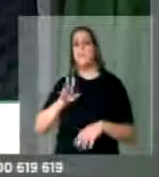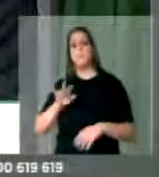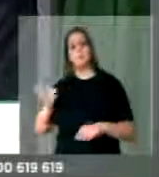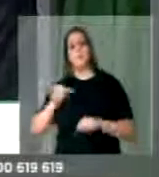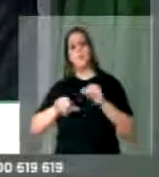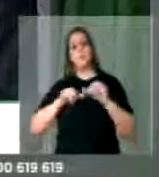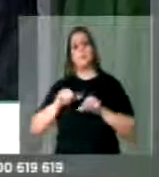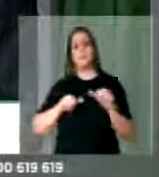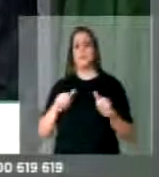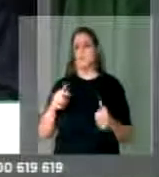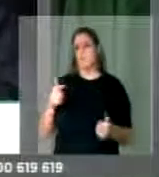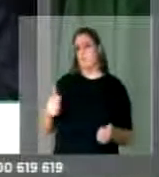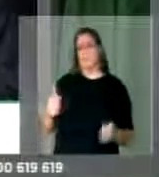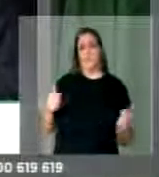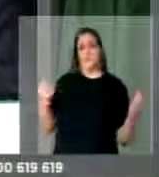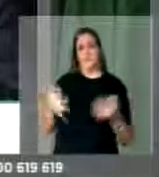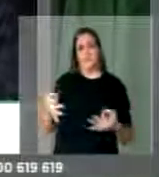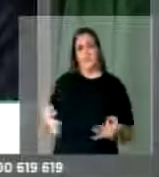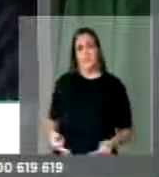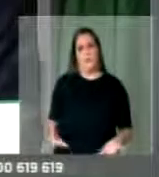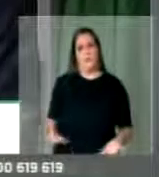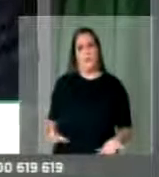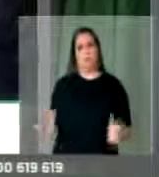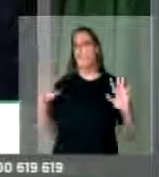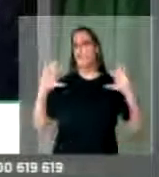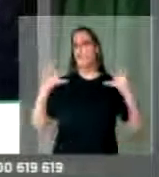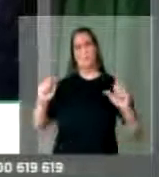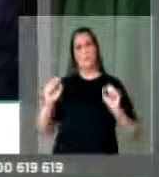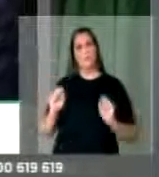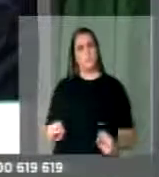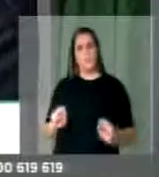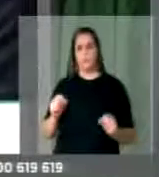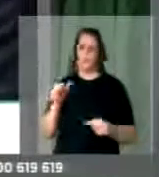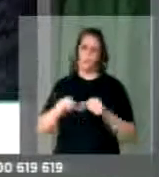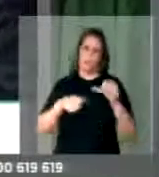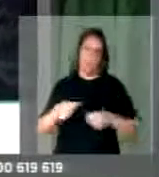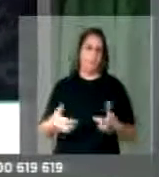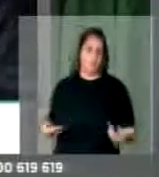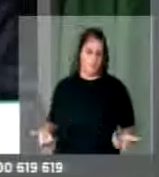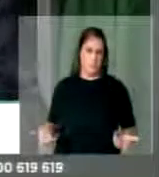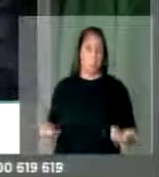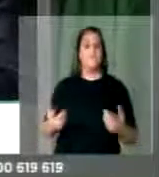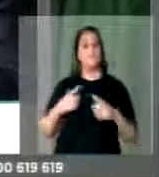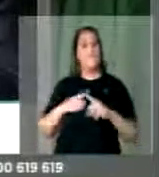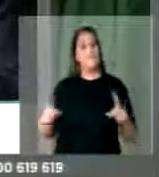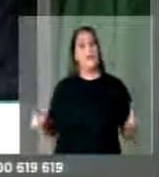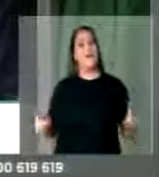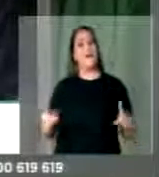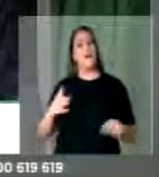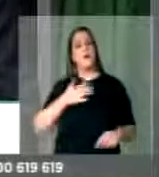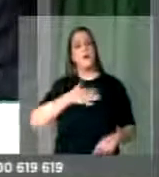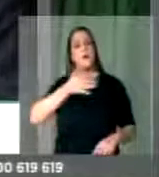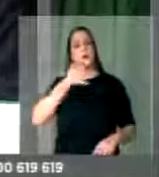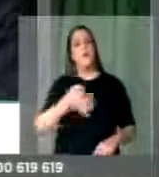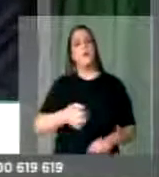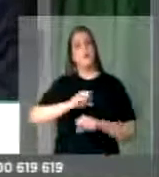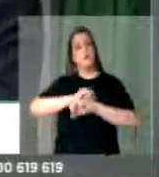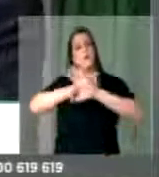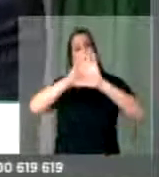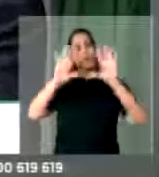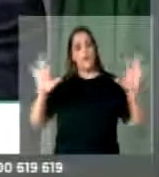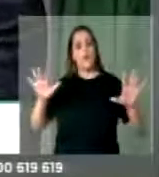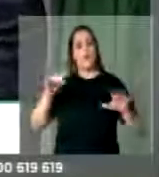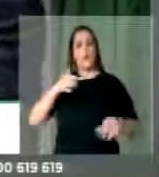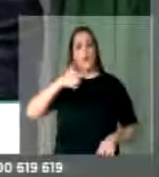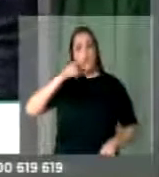nada é perfeito que não possa ter mudanças, mas quero dizer, de forma clara, peremptória, eu que